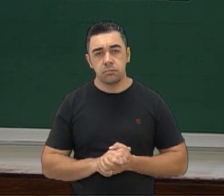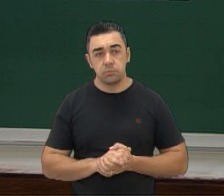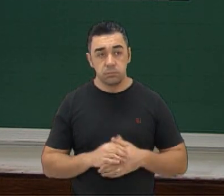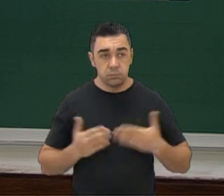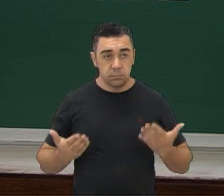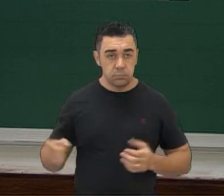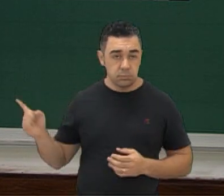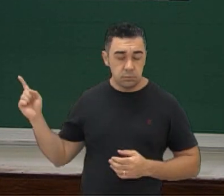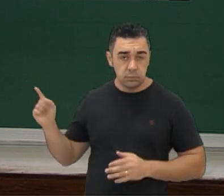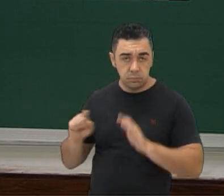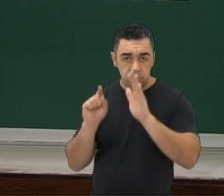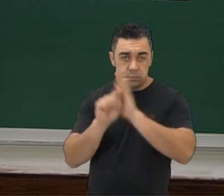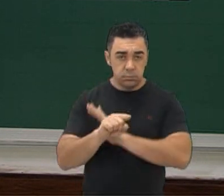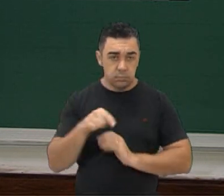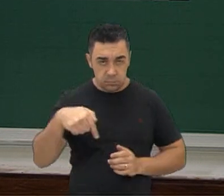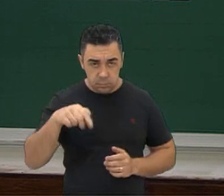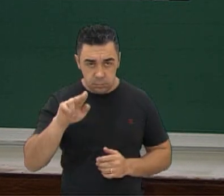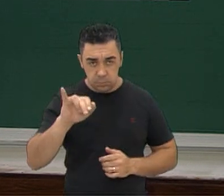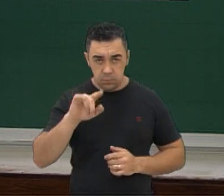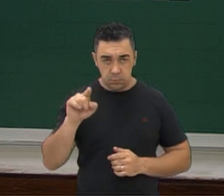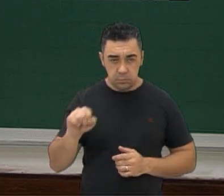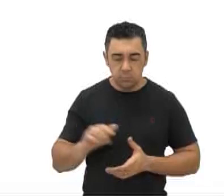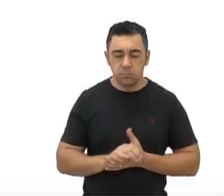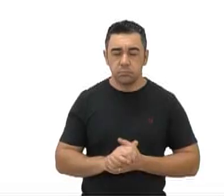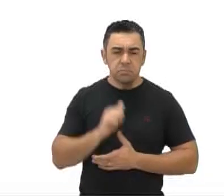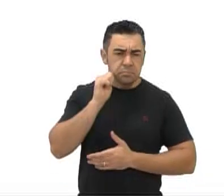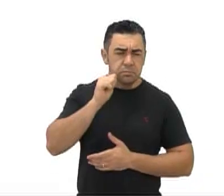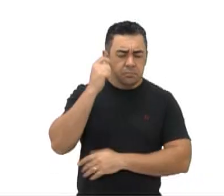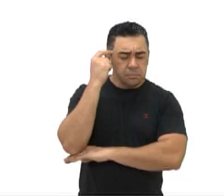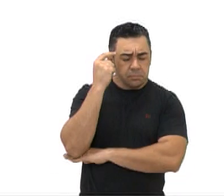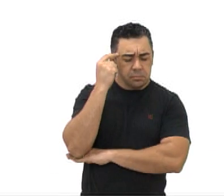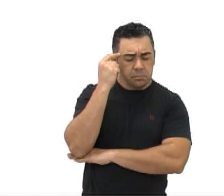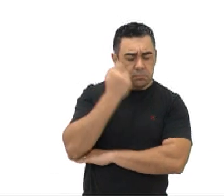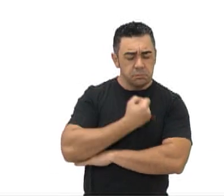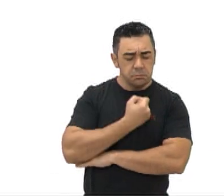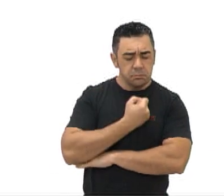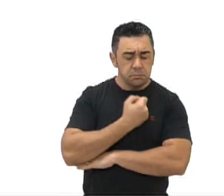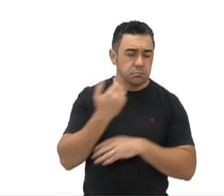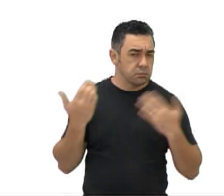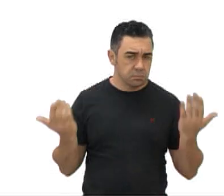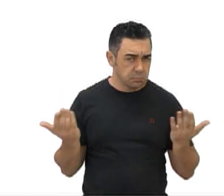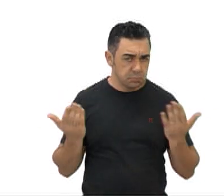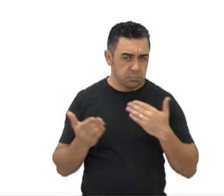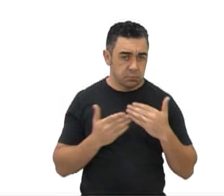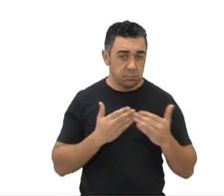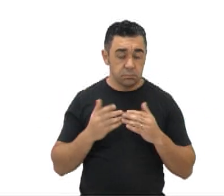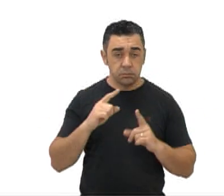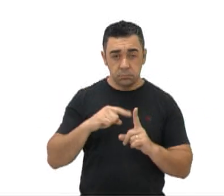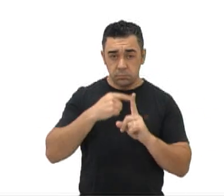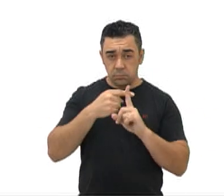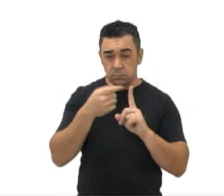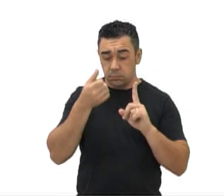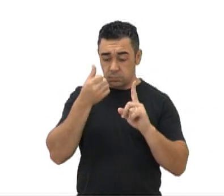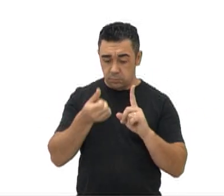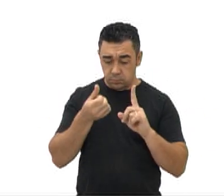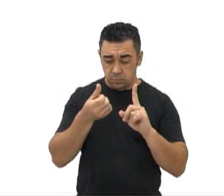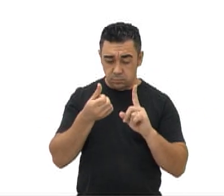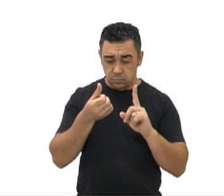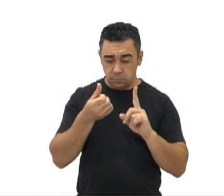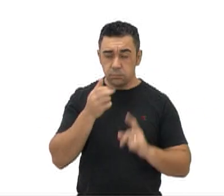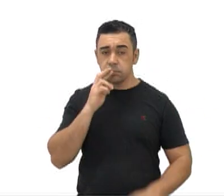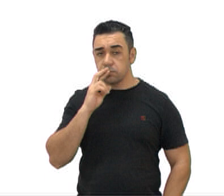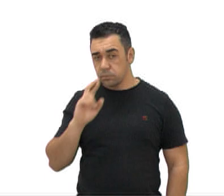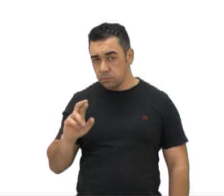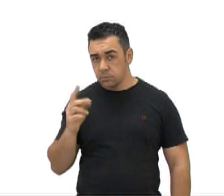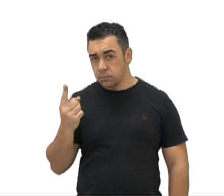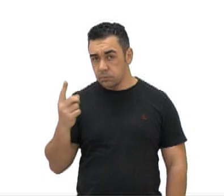Nesse quiz, vamos tentar. Vanessa pensou em um número natural que, adicionado a 6, resulta